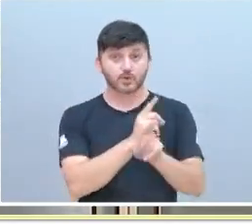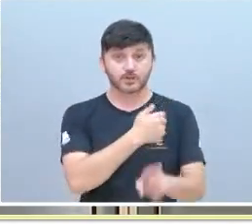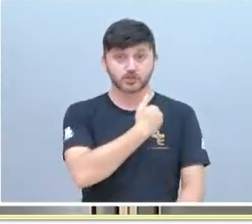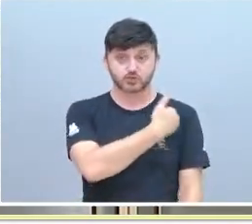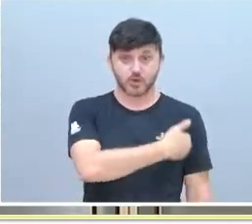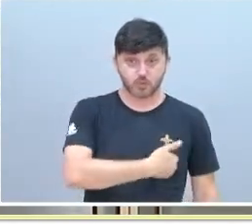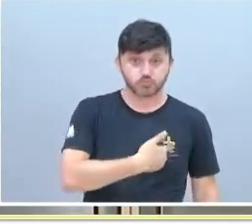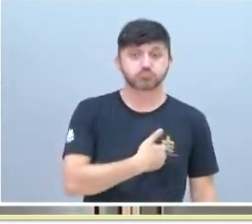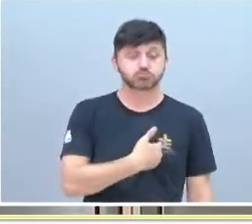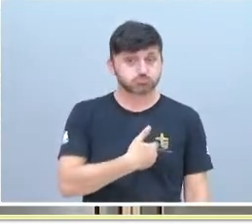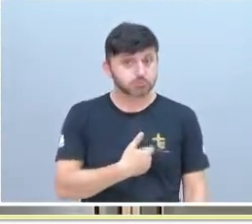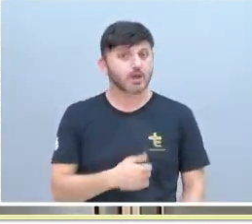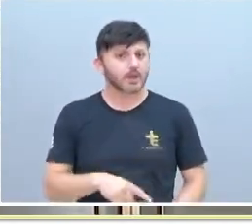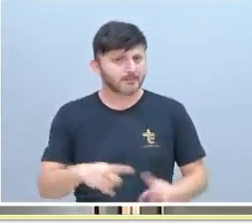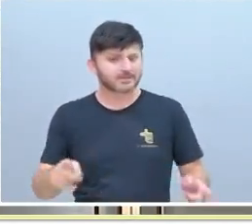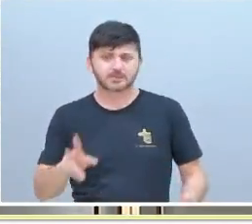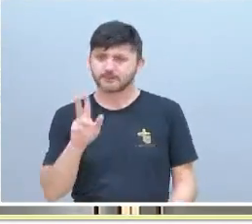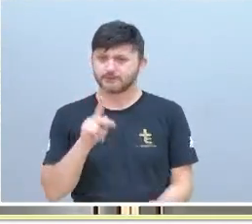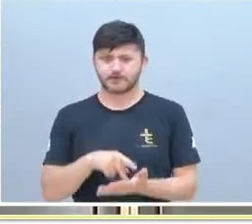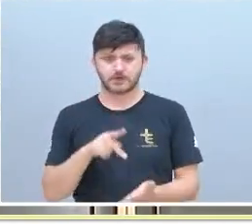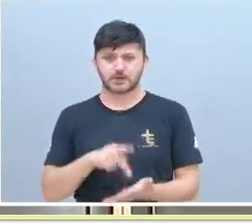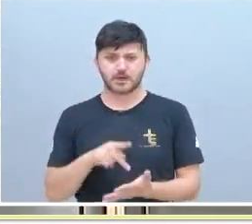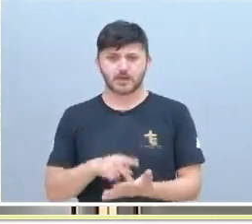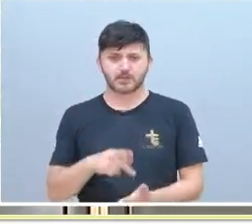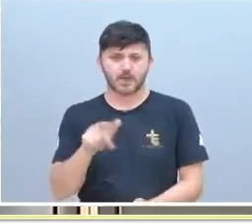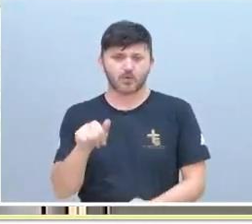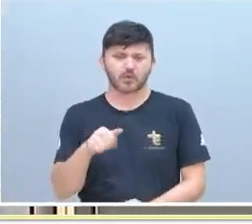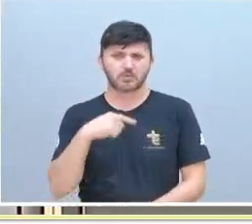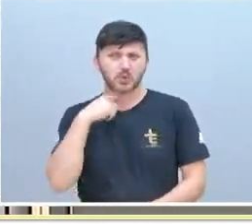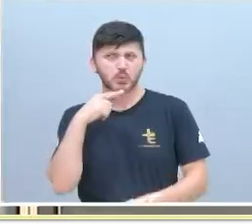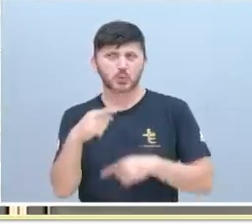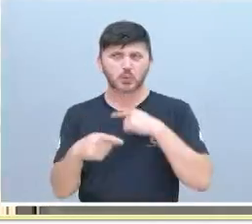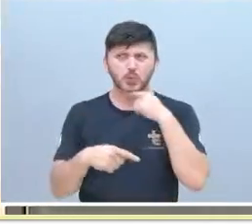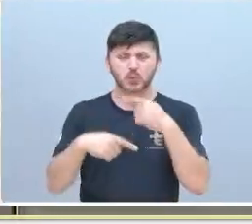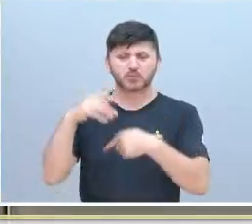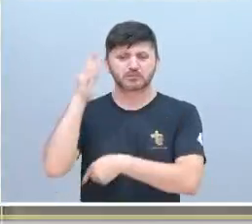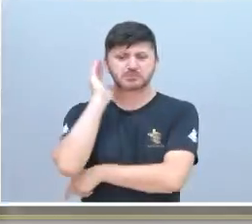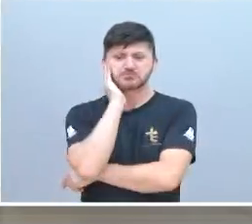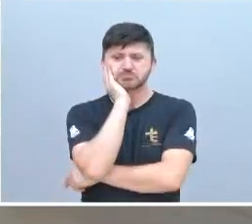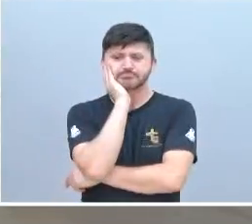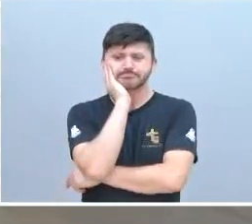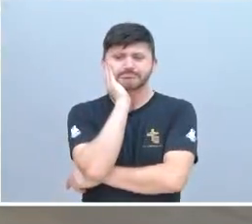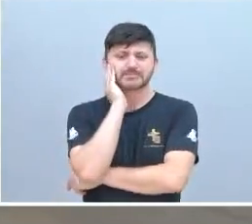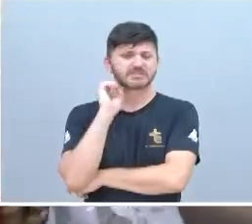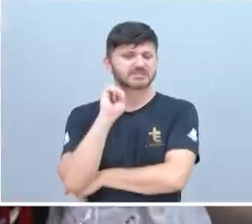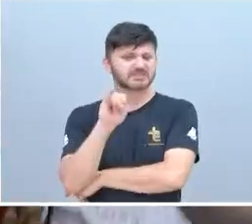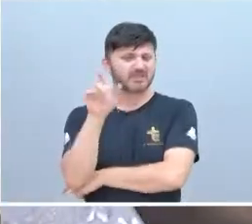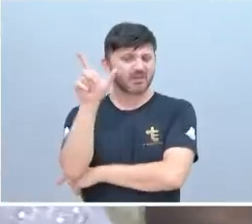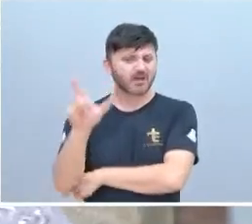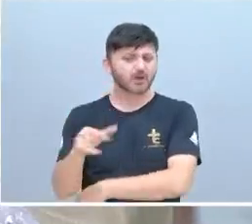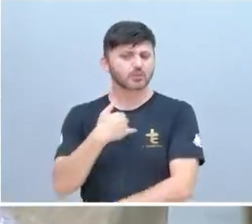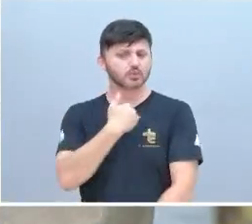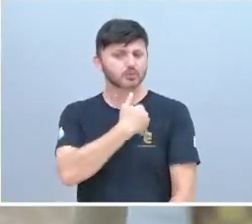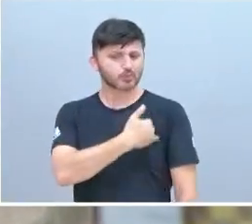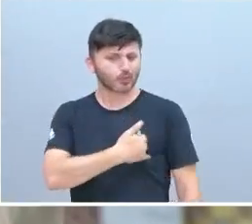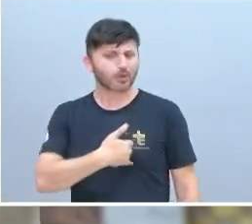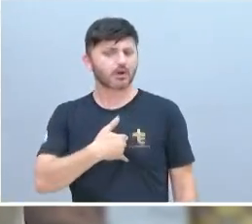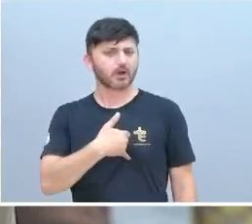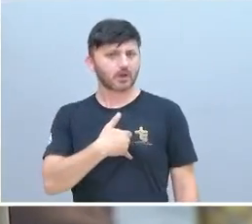Portanto, é claro que ficou uma dúvida se João, aquele